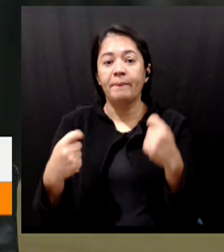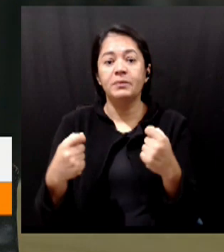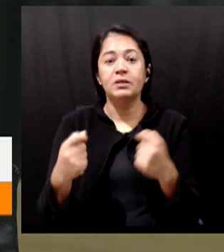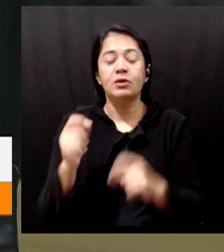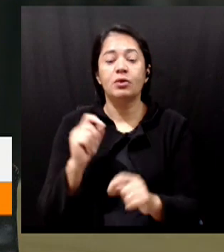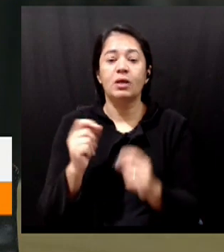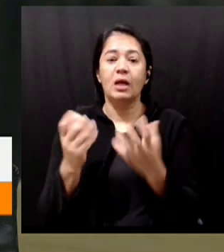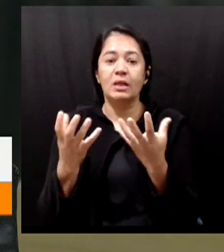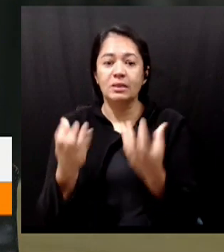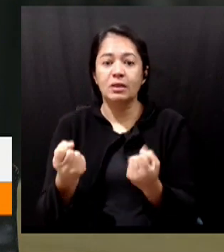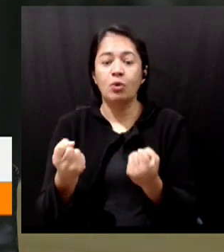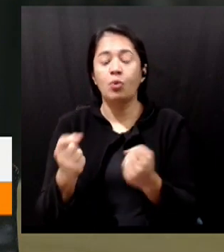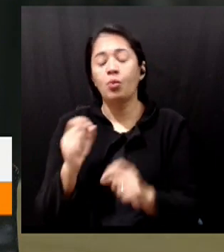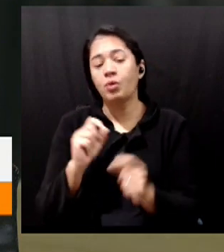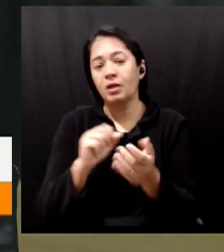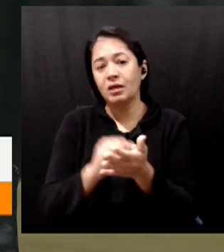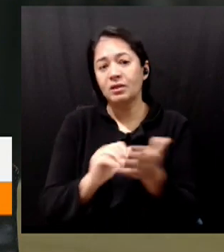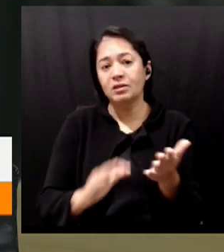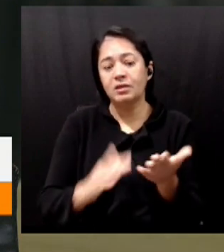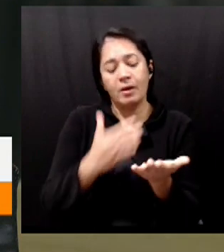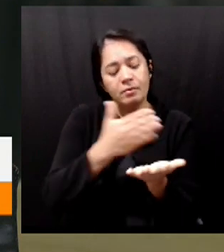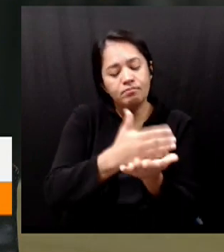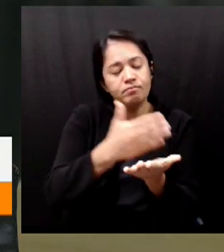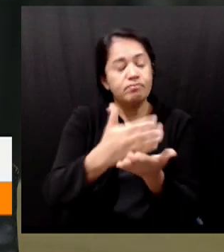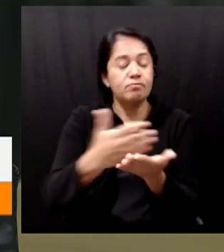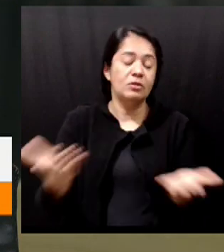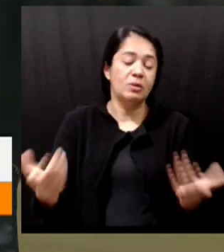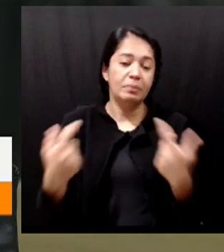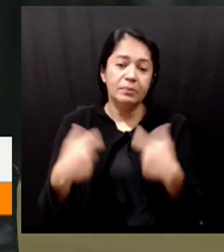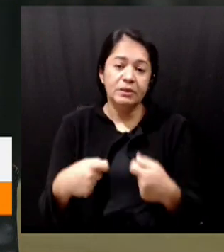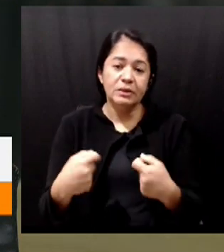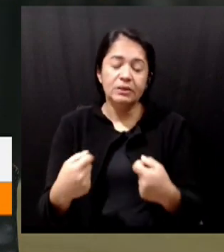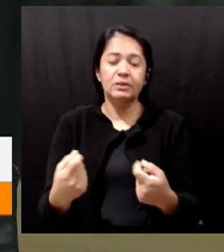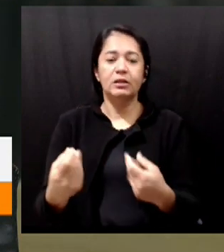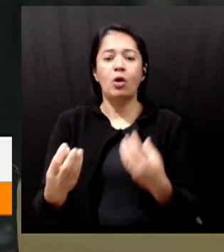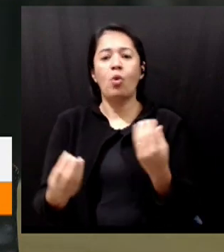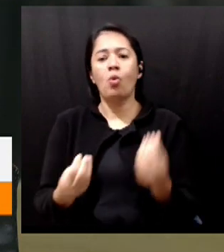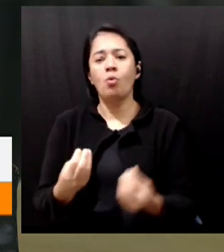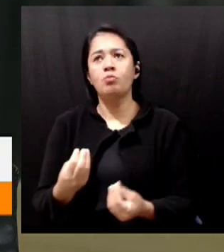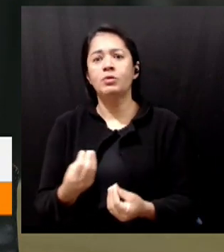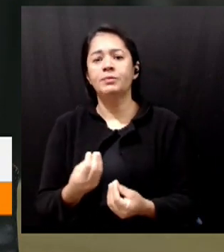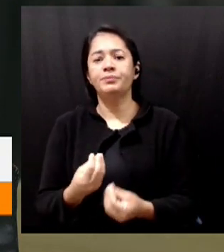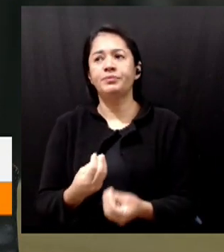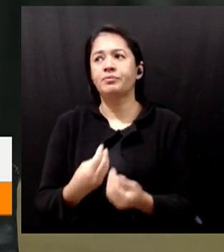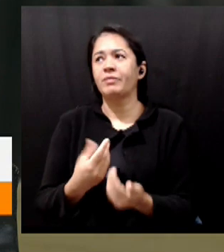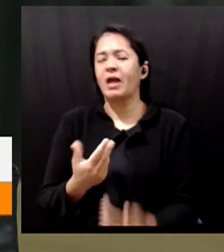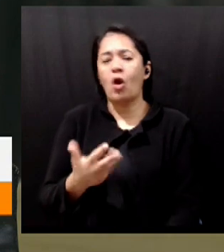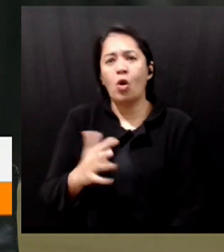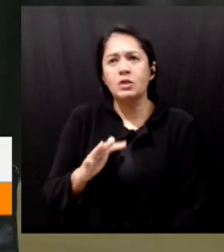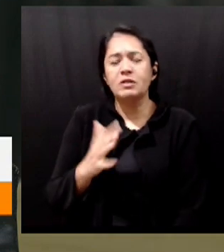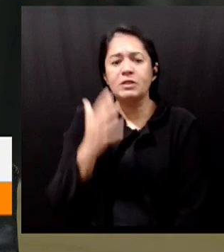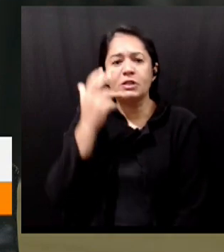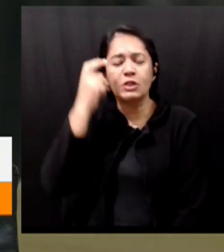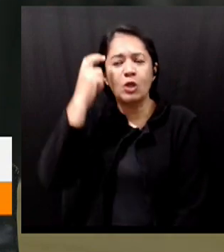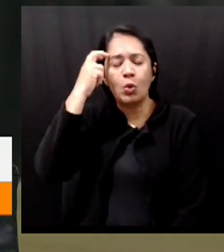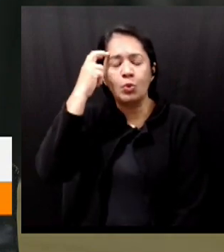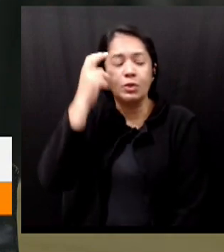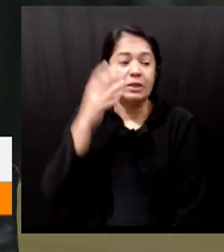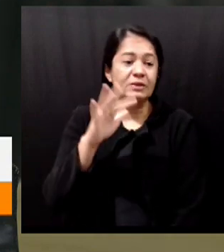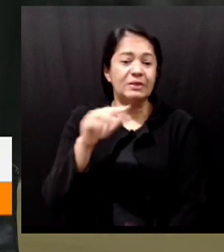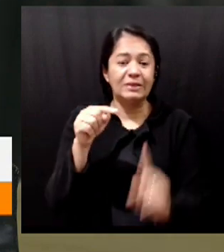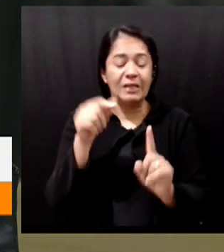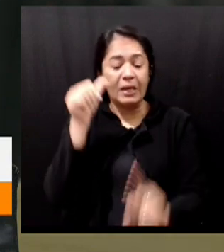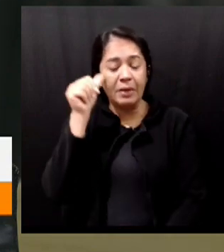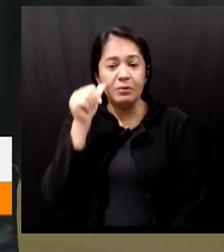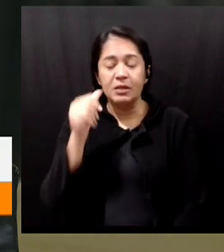sejam divididas, né. E como é algo cultural, muitas vezes ela mesmo sem perceber, uma